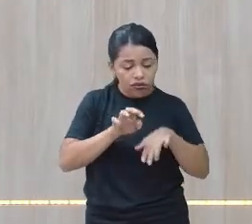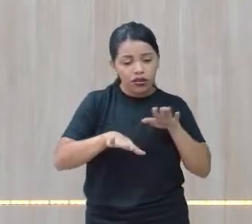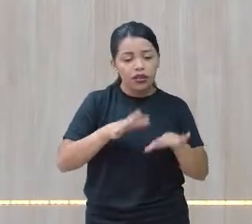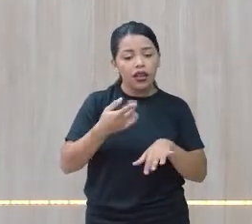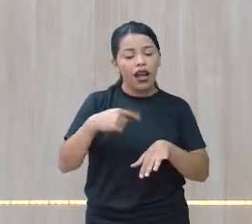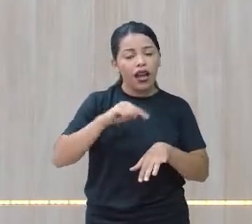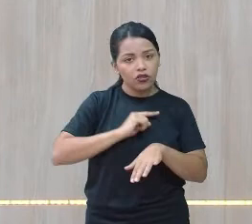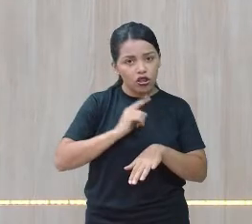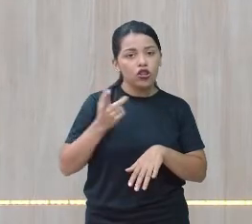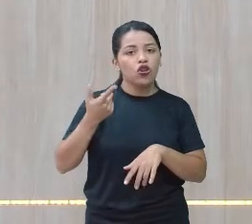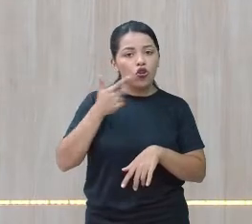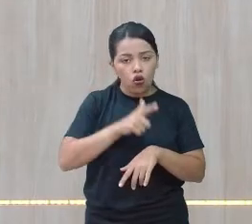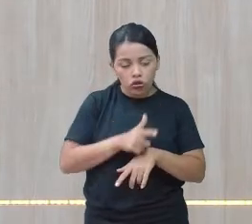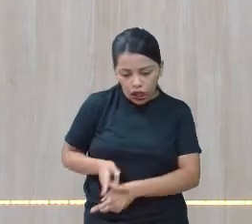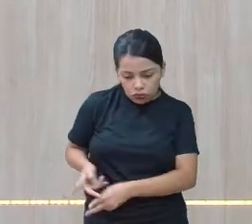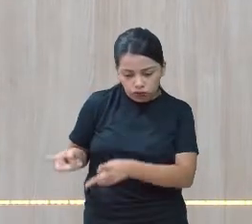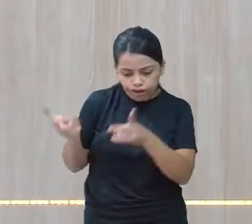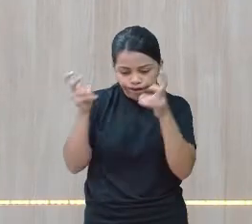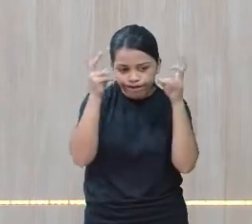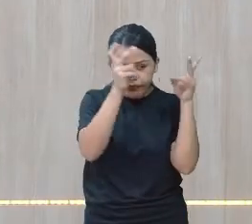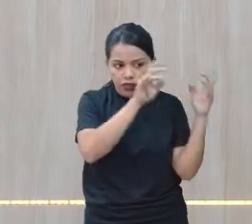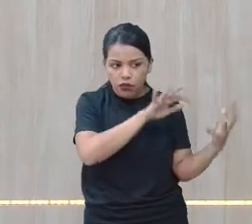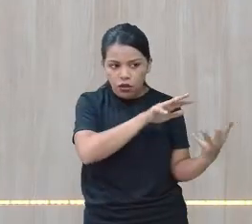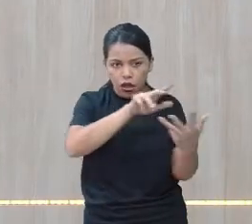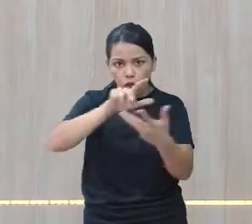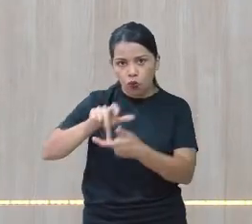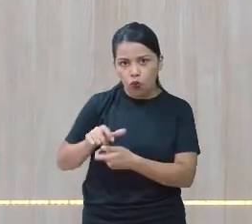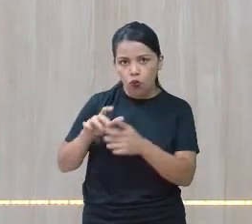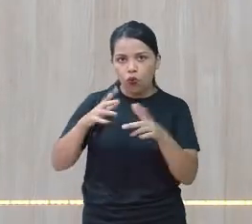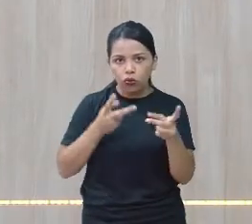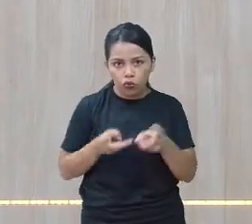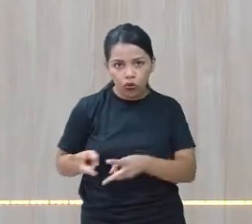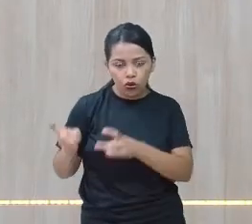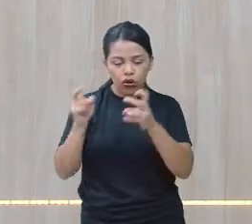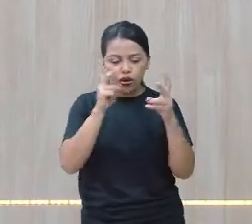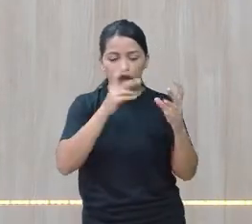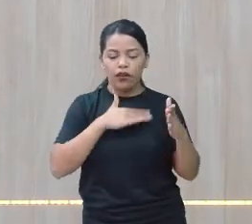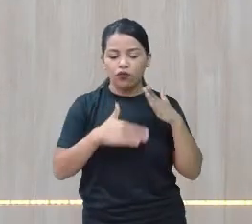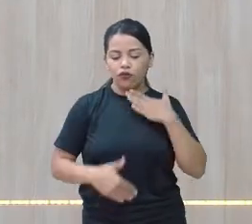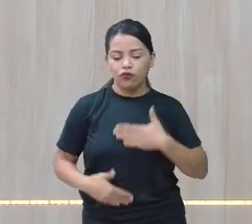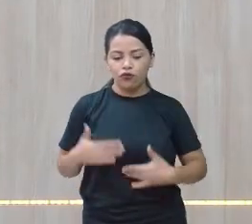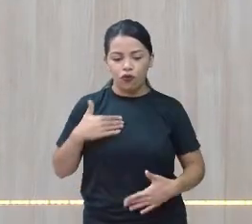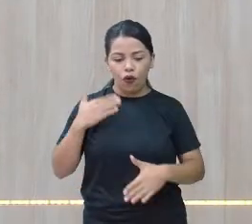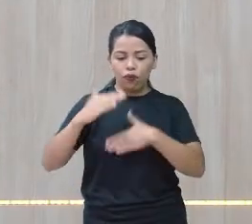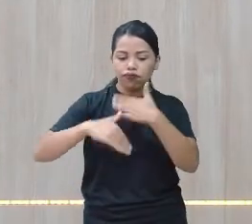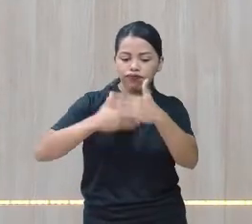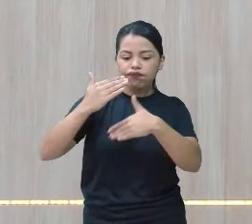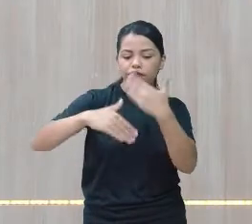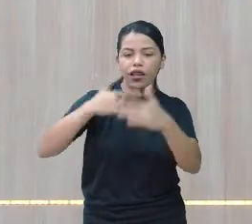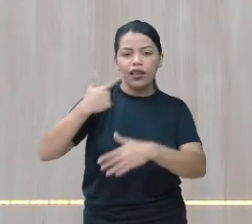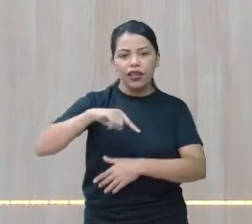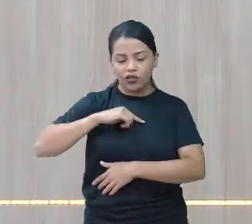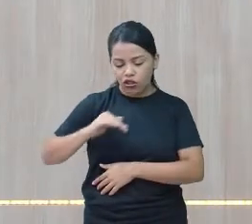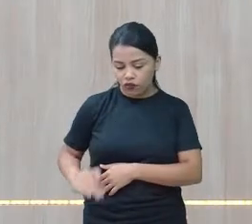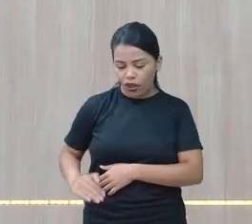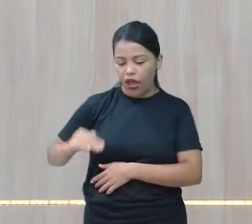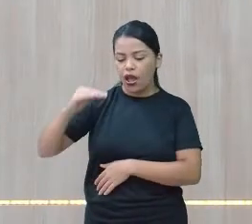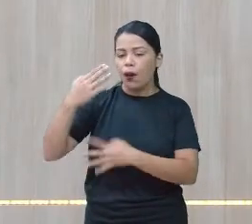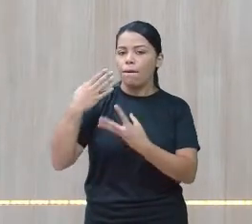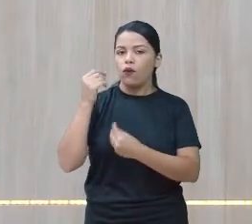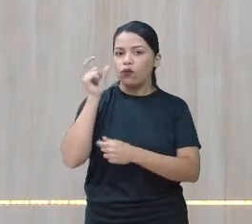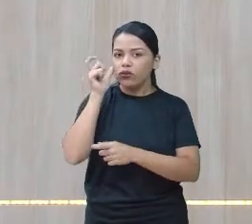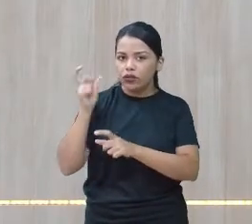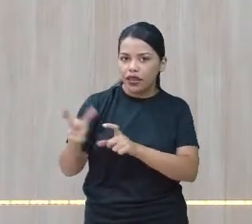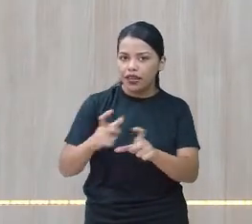esse reflexo, nós aprimoramos a partir das necessidades à medida que vamos crescendo. Então, é muito interessante